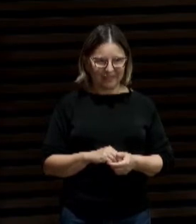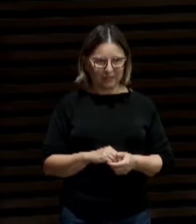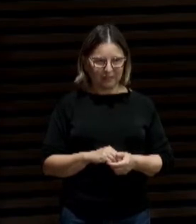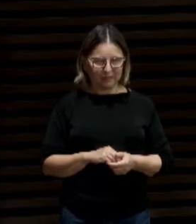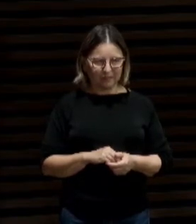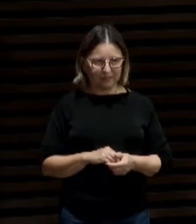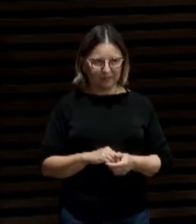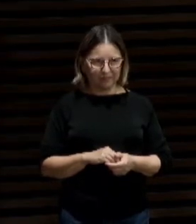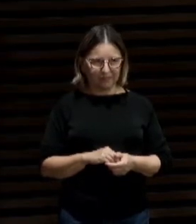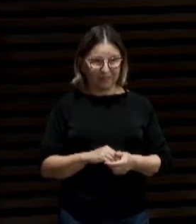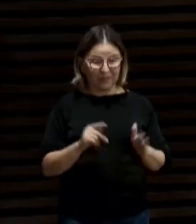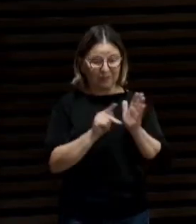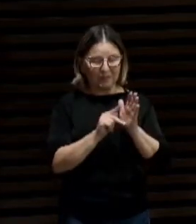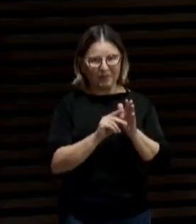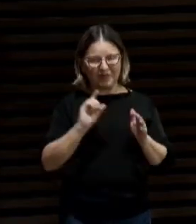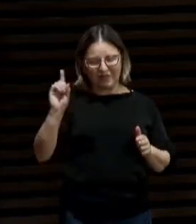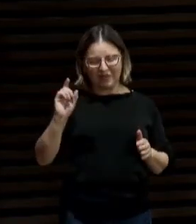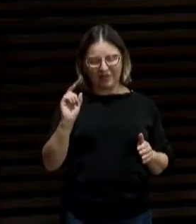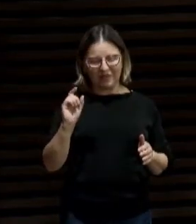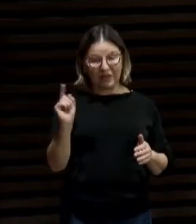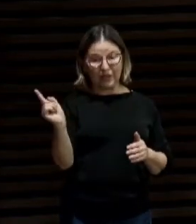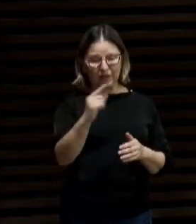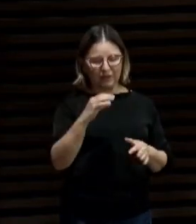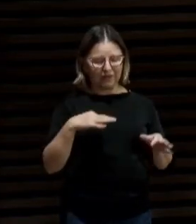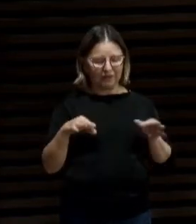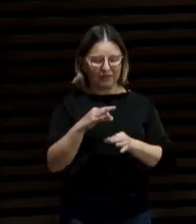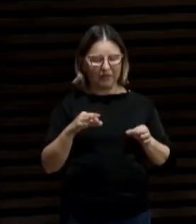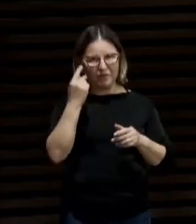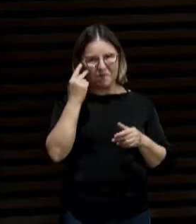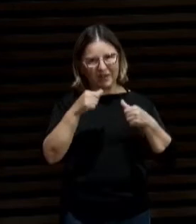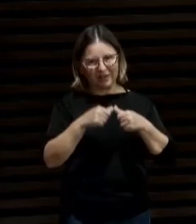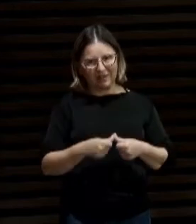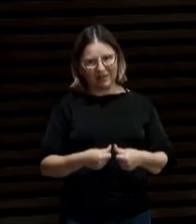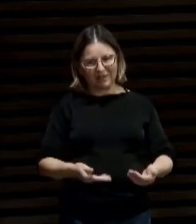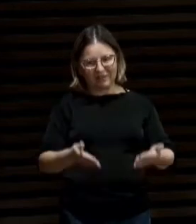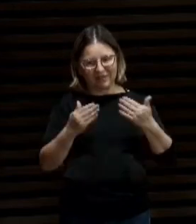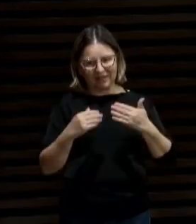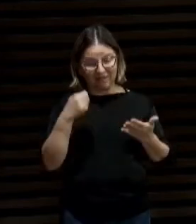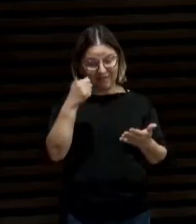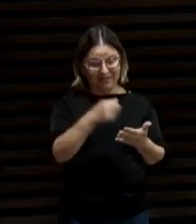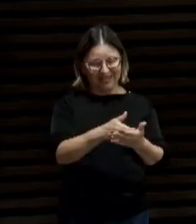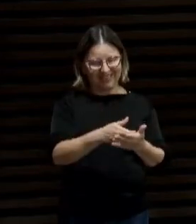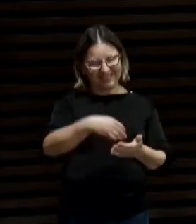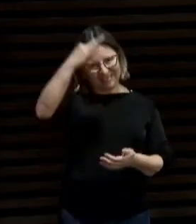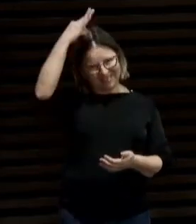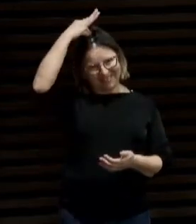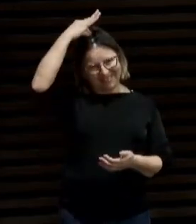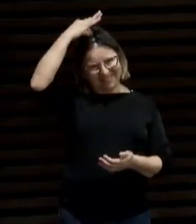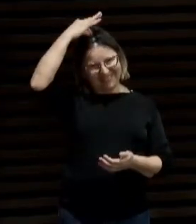Ora, foi o próprio Deus quem nos preparou para isto, outorgando-nos o penhor do Espírito.